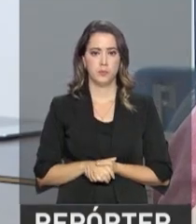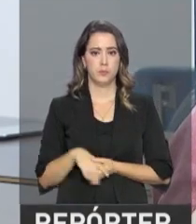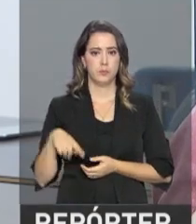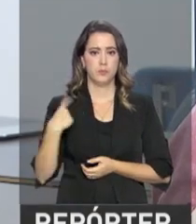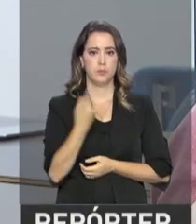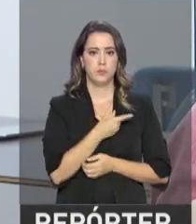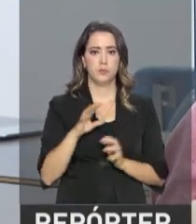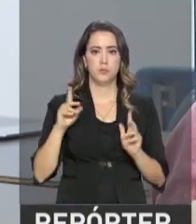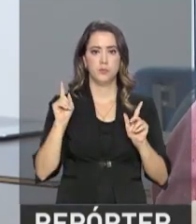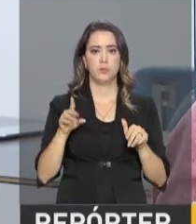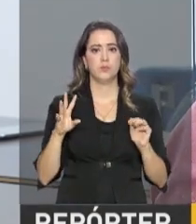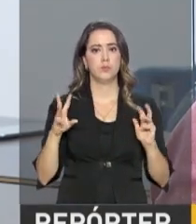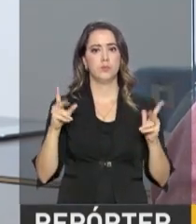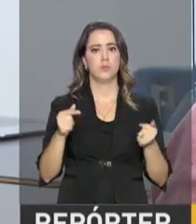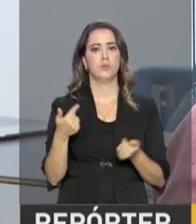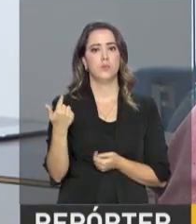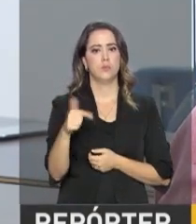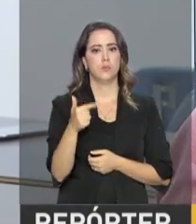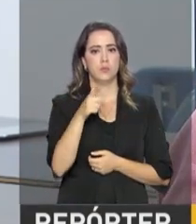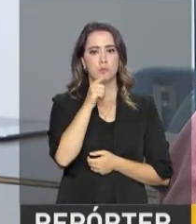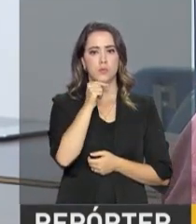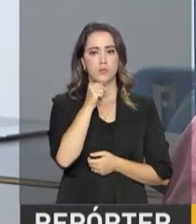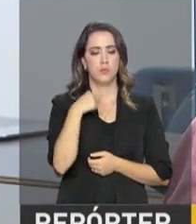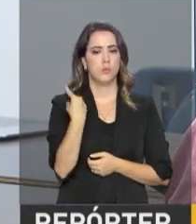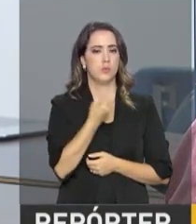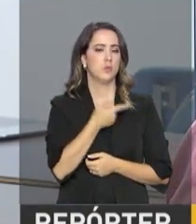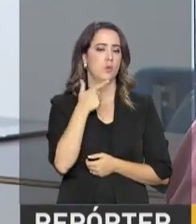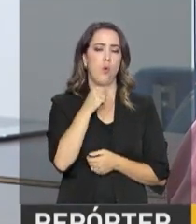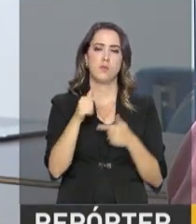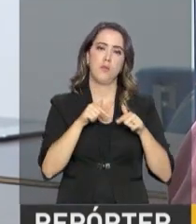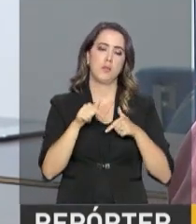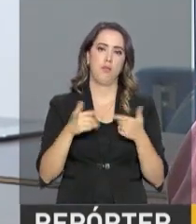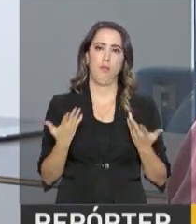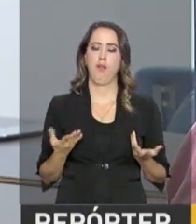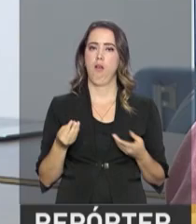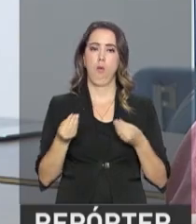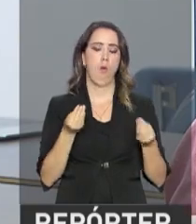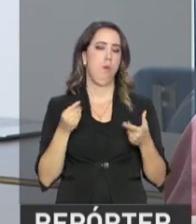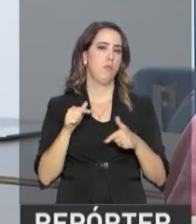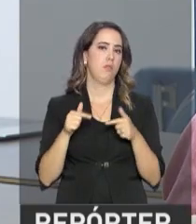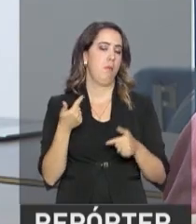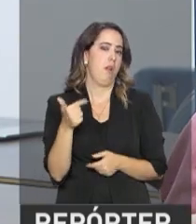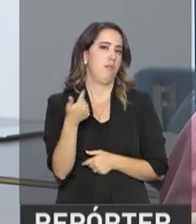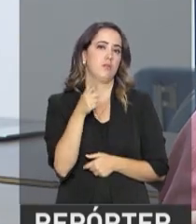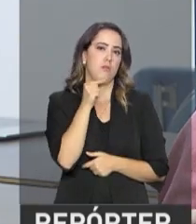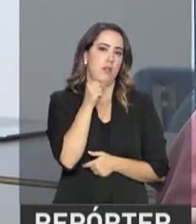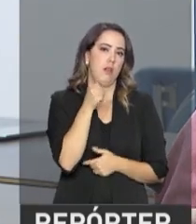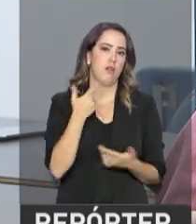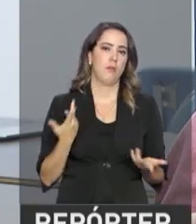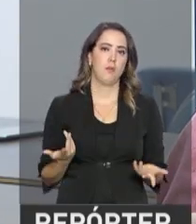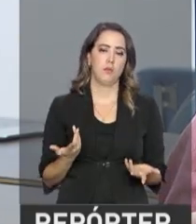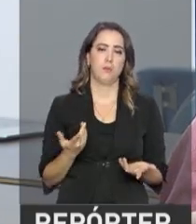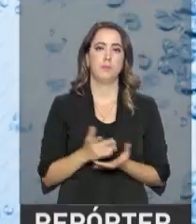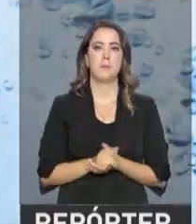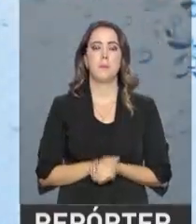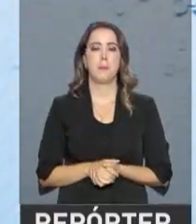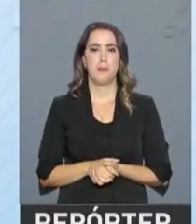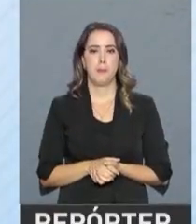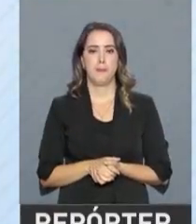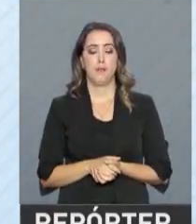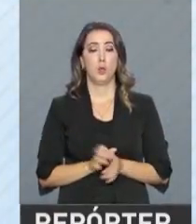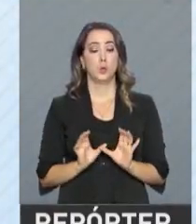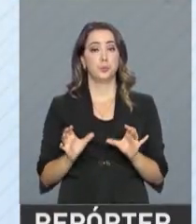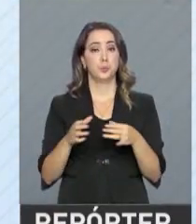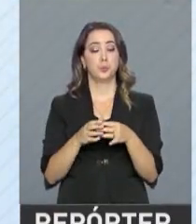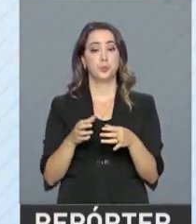nós é tudo porque sem água mas não conseguimos trabalhar não tem como nós fazer o nosso atendimento dentre os